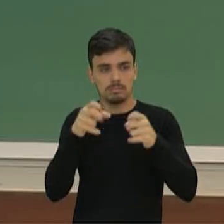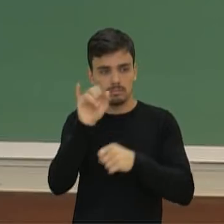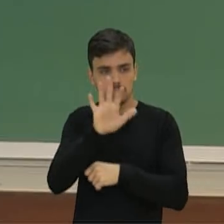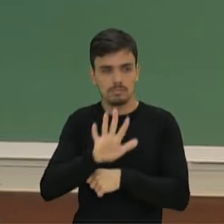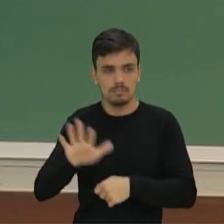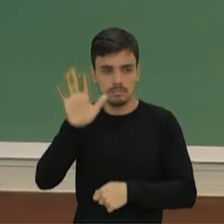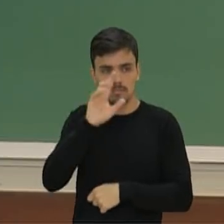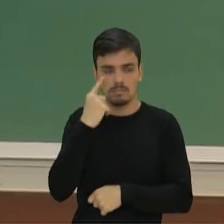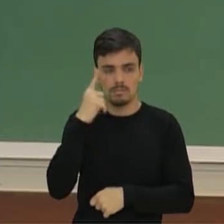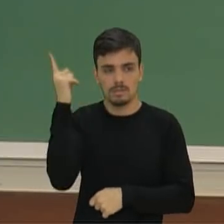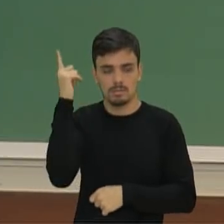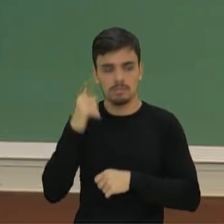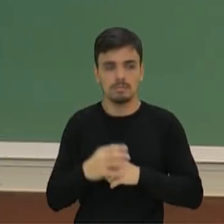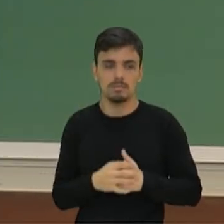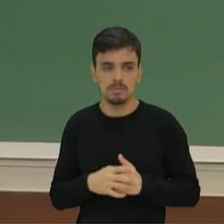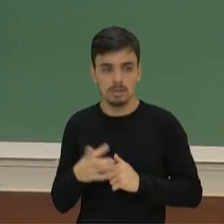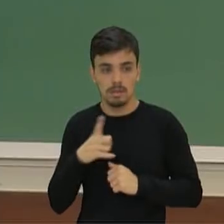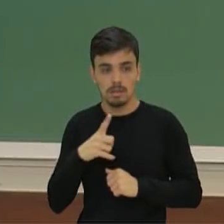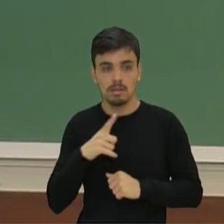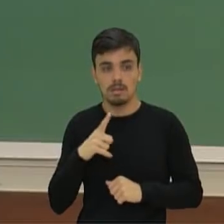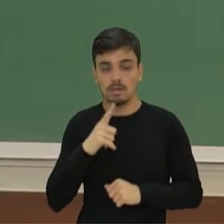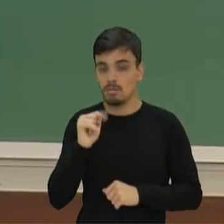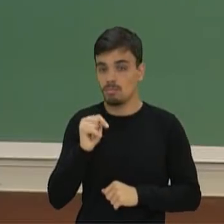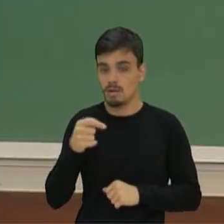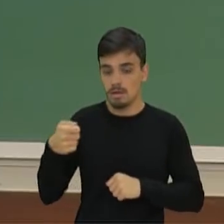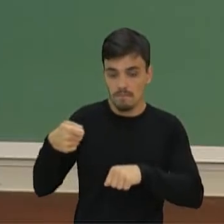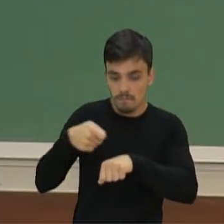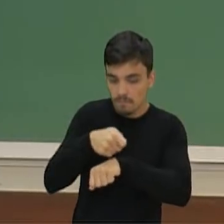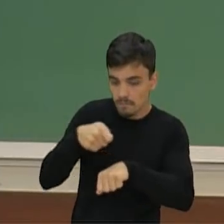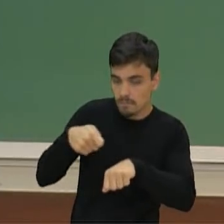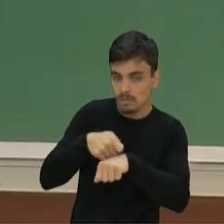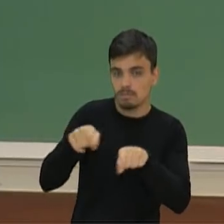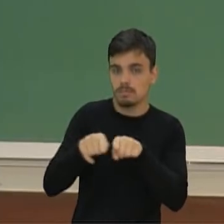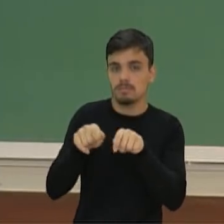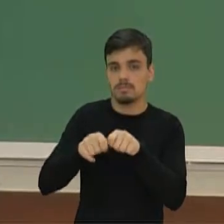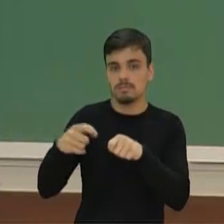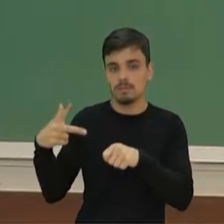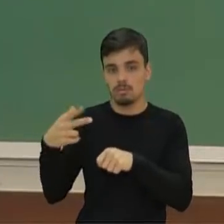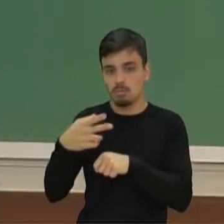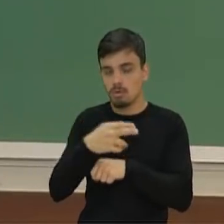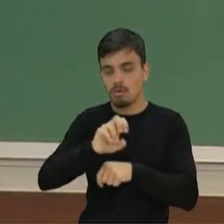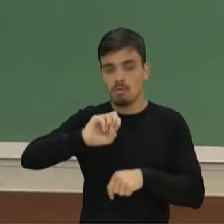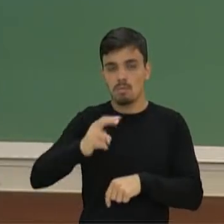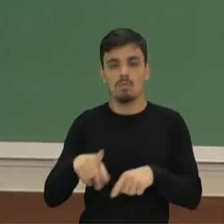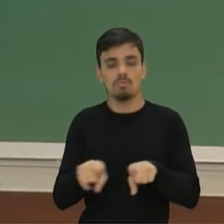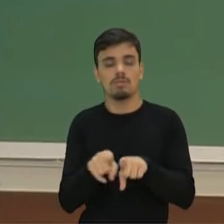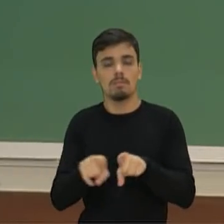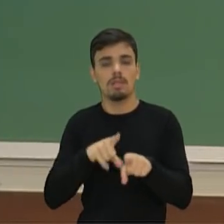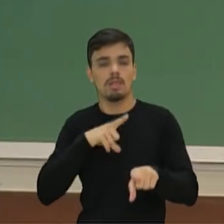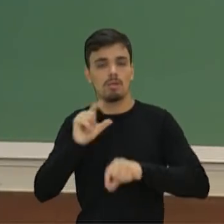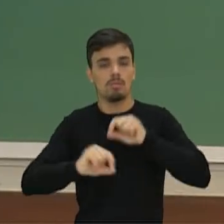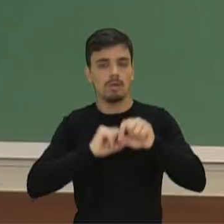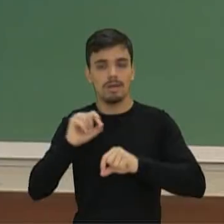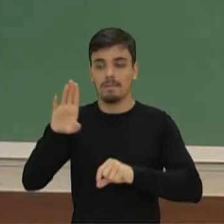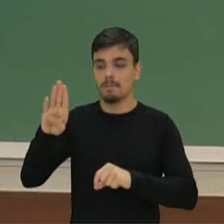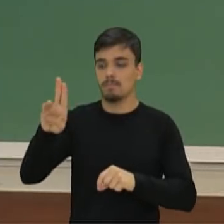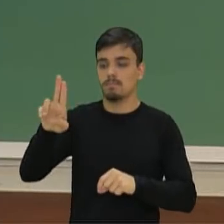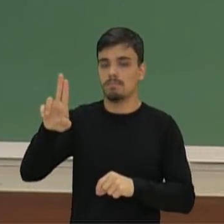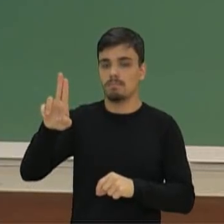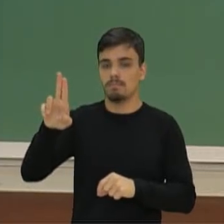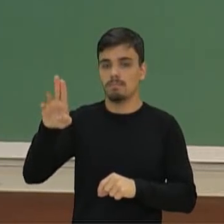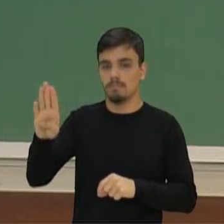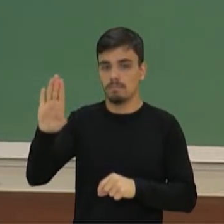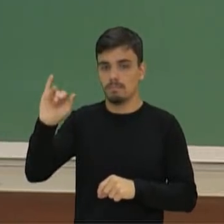você vai estar trabalhando com a ideia de uma faca para você fazer um corte, ou o que a gente pode chamar hoje de uma tendência de bisturi, para você fazer